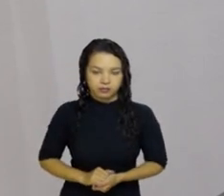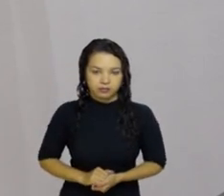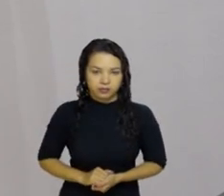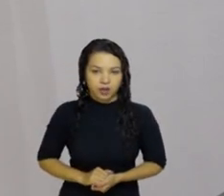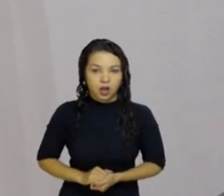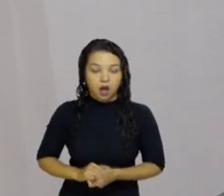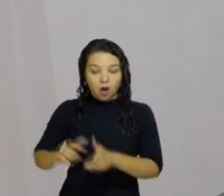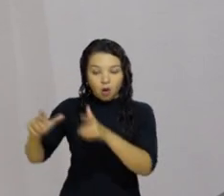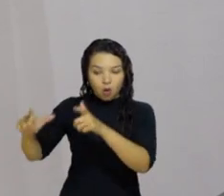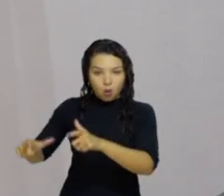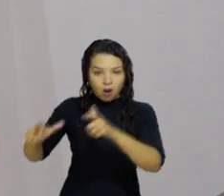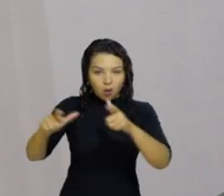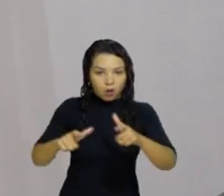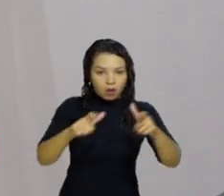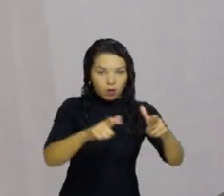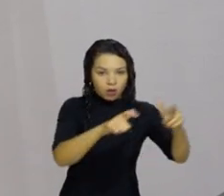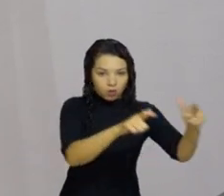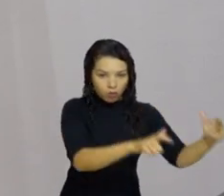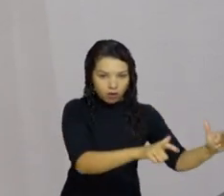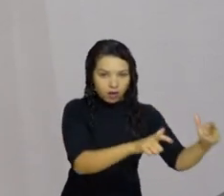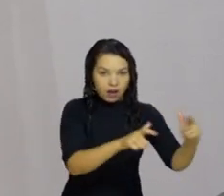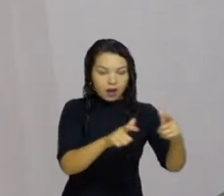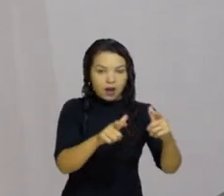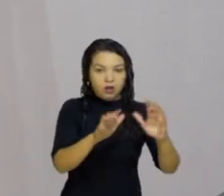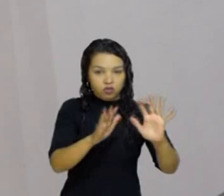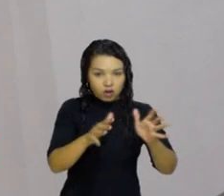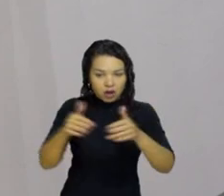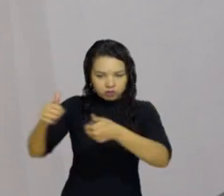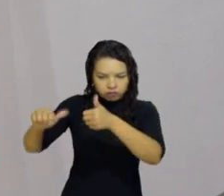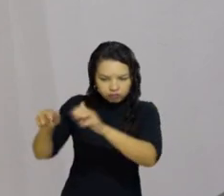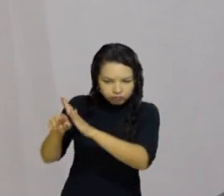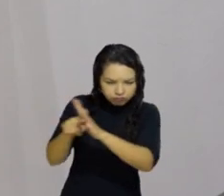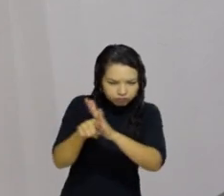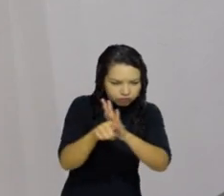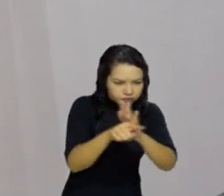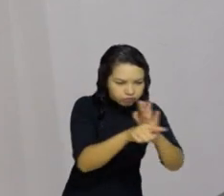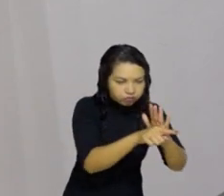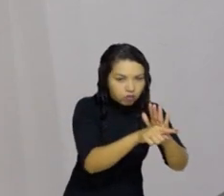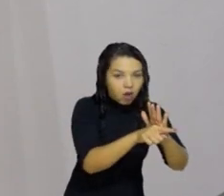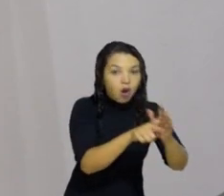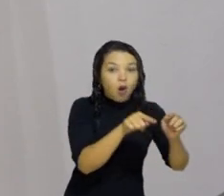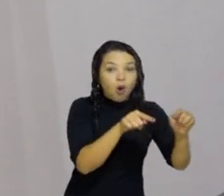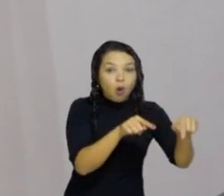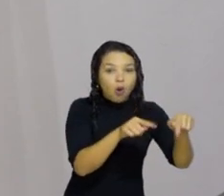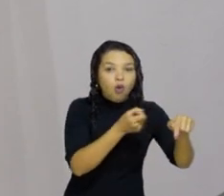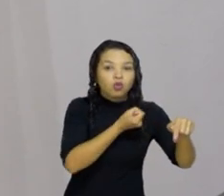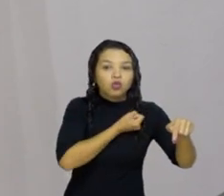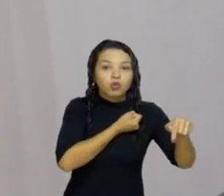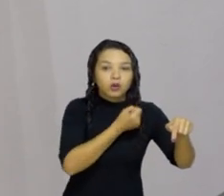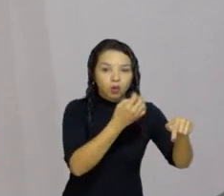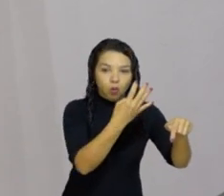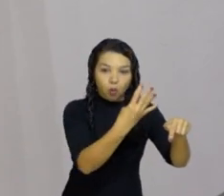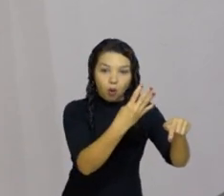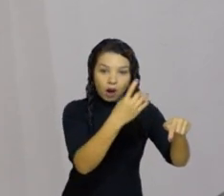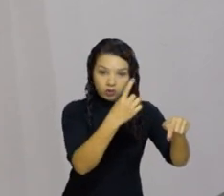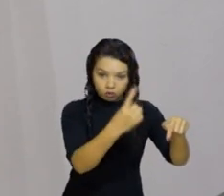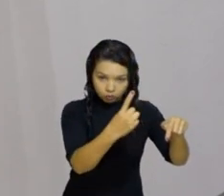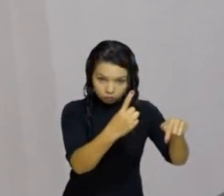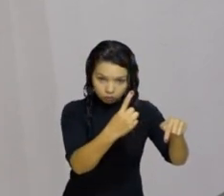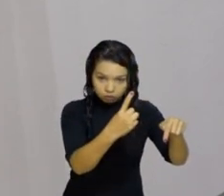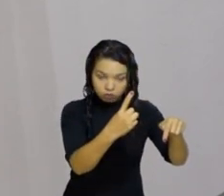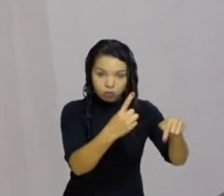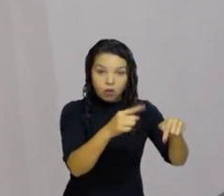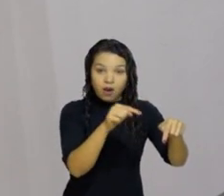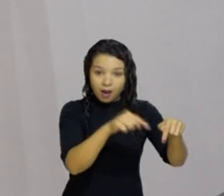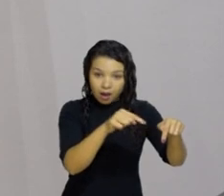ponto 41, que é justamente este ponto onde ocorreu o deslizamento no último final de semana, havia sido